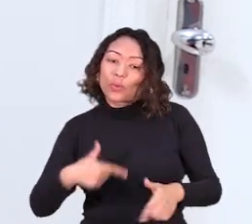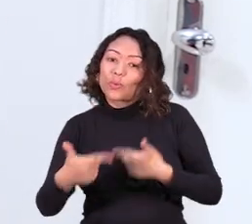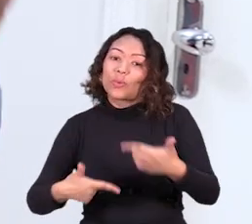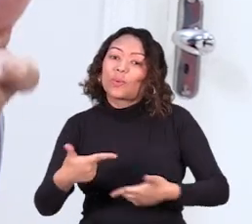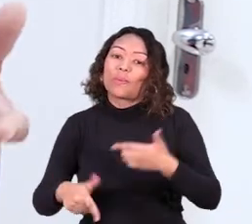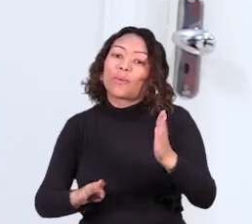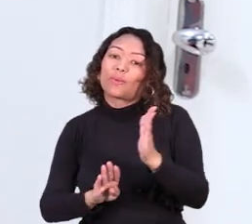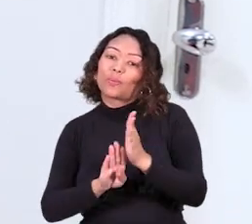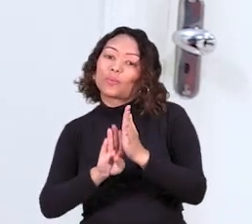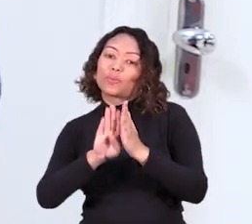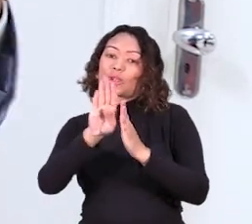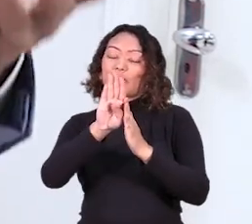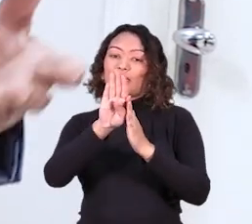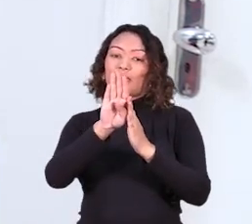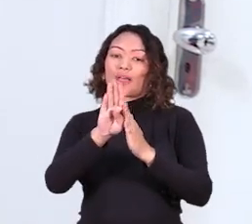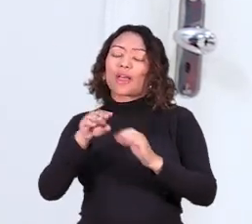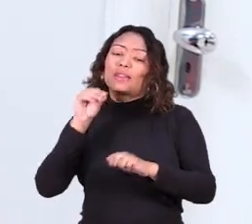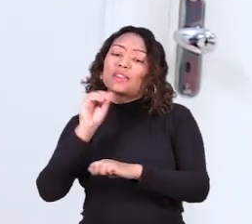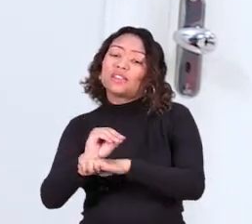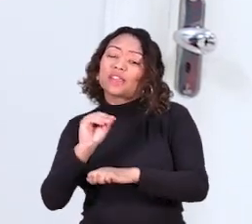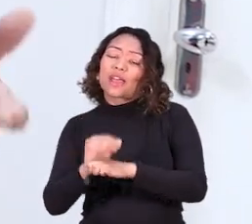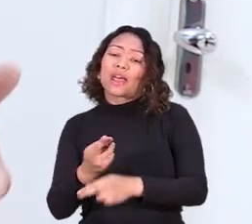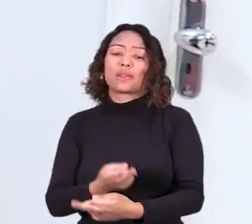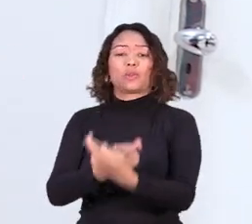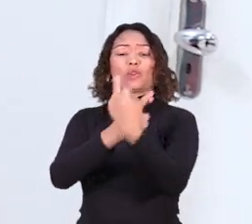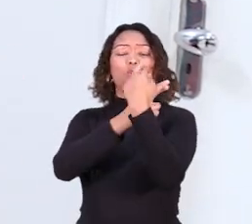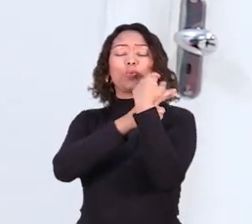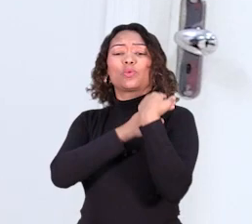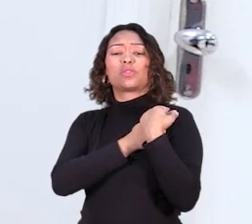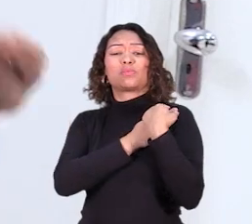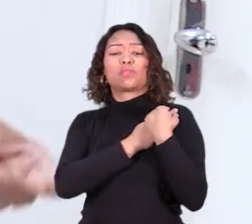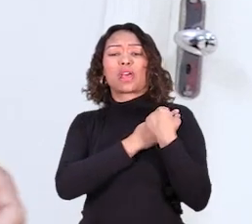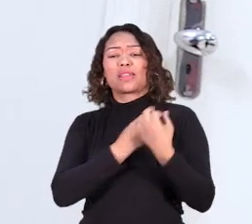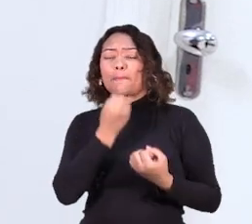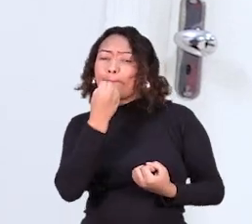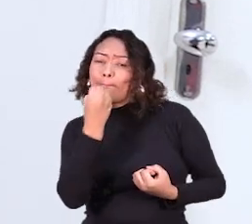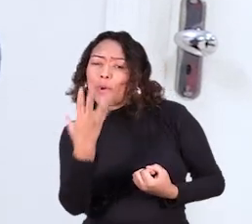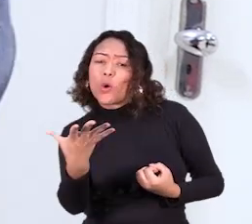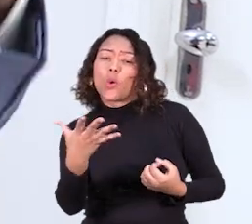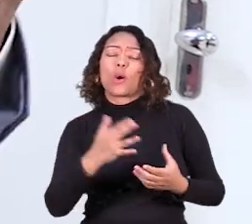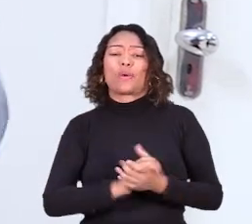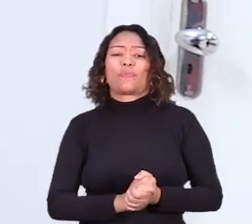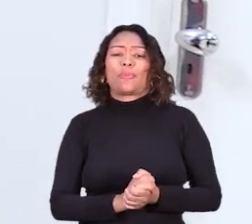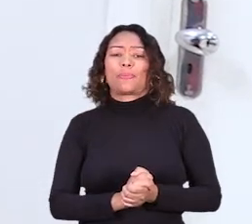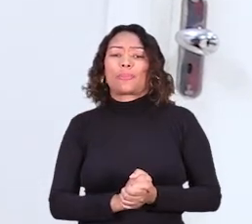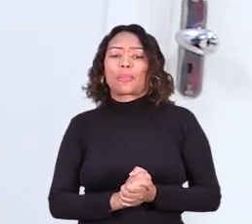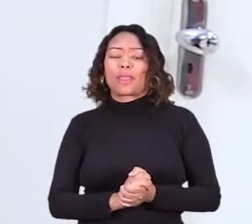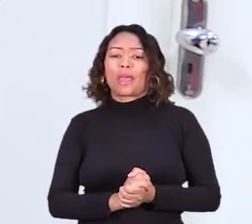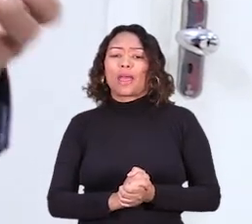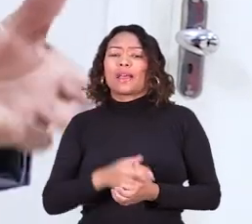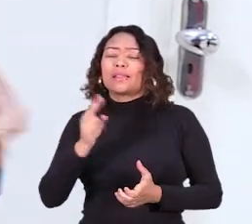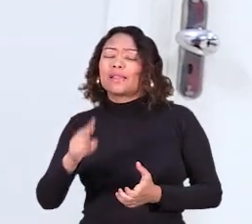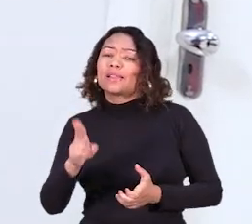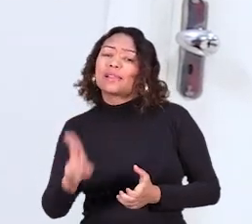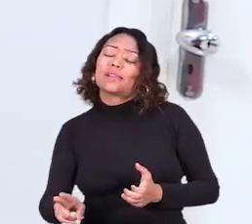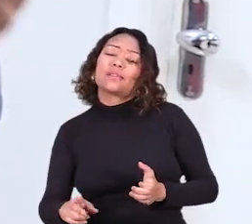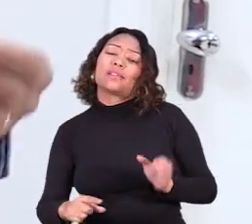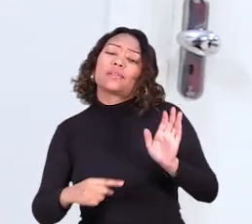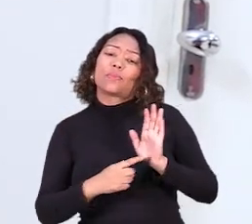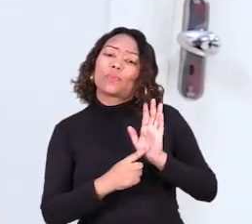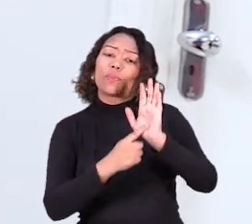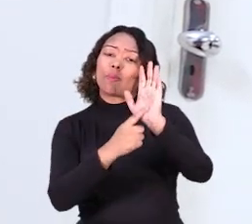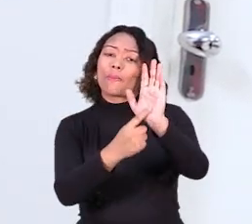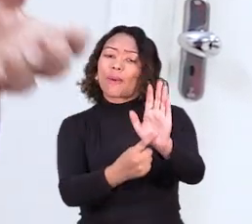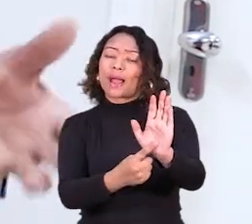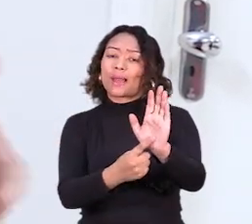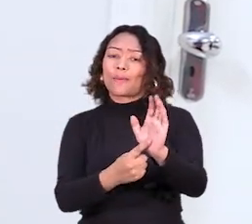dedicadas, trabalhadoras, inovadoras, comprometidas, persistentes, que sempre apresentam um